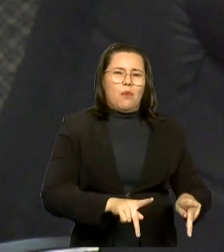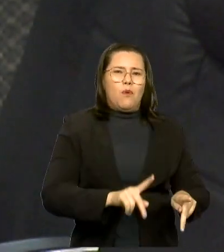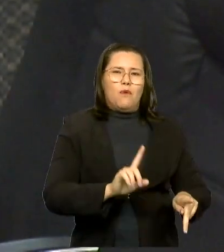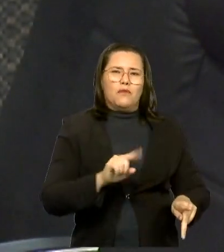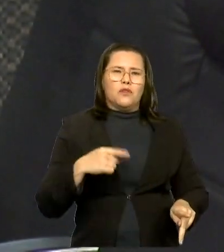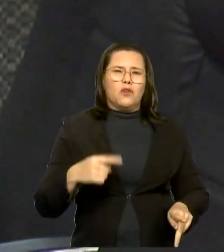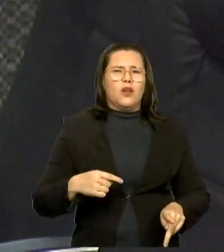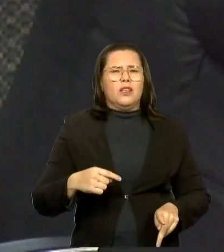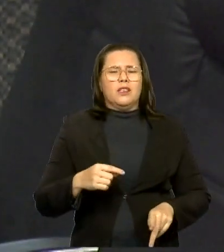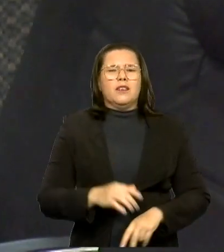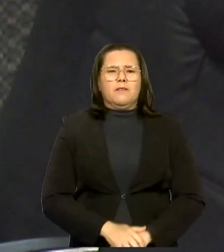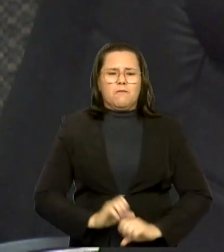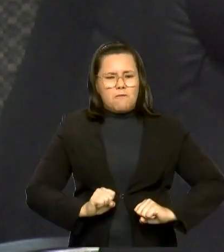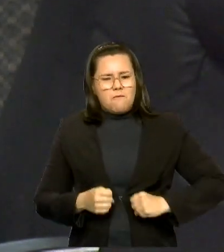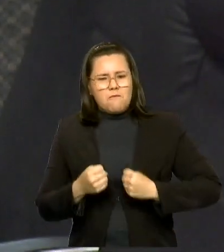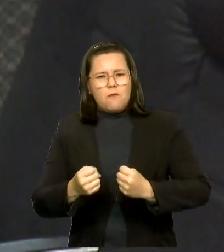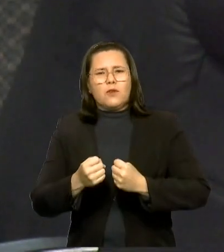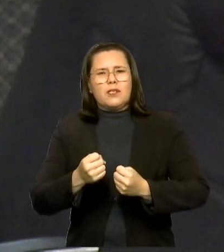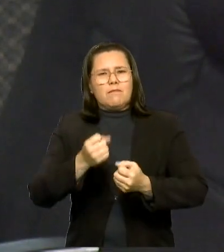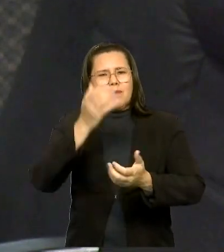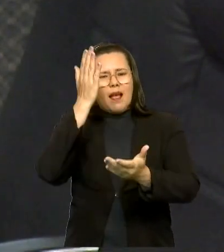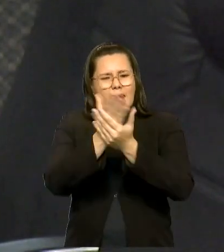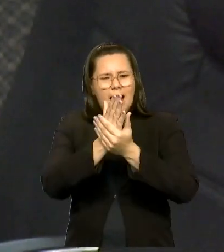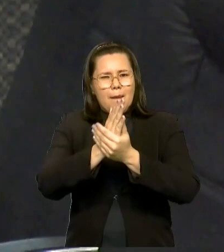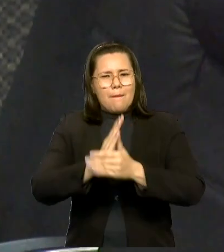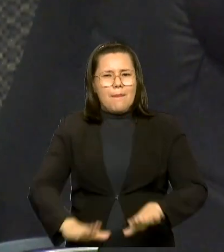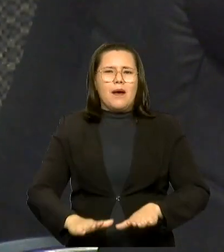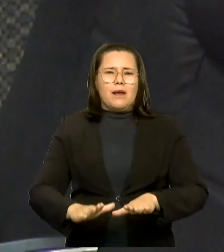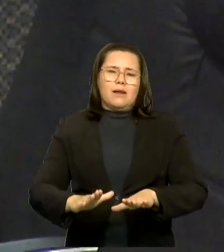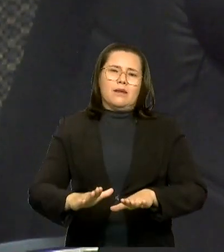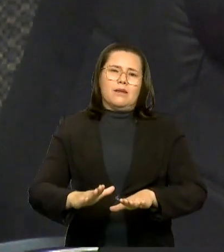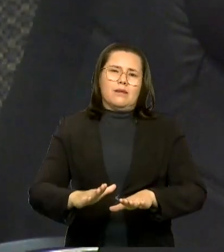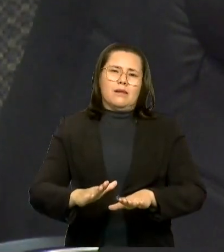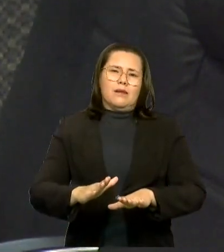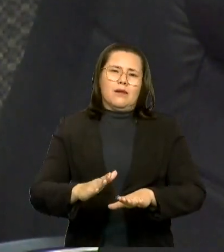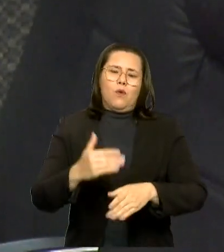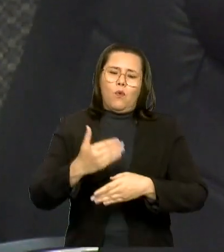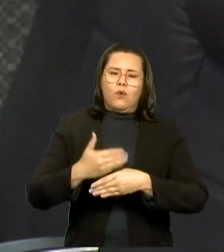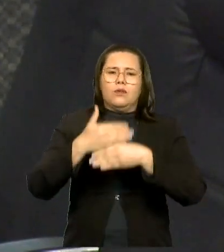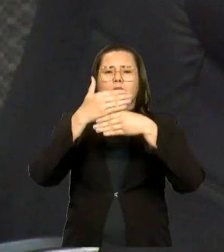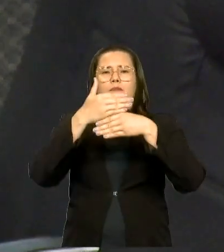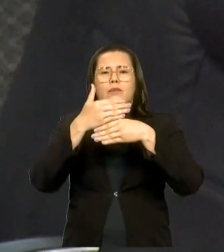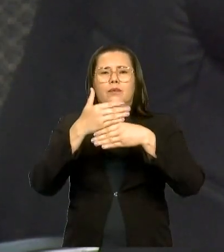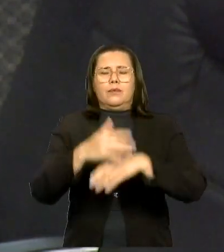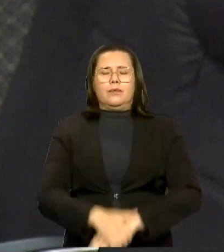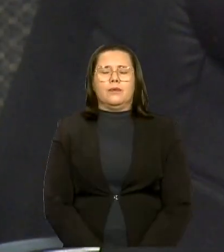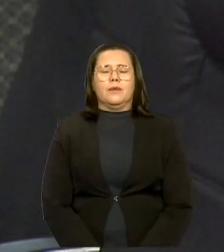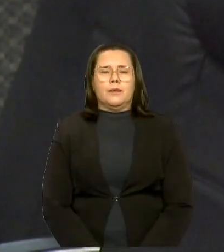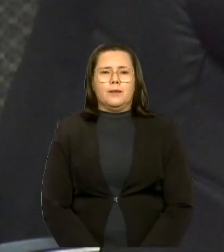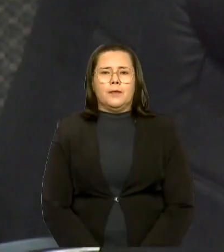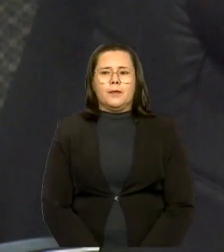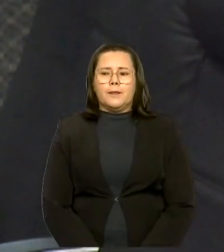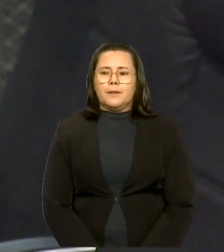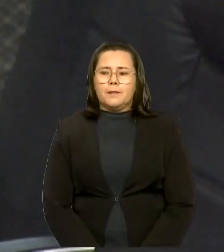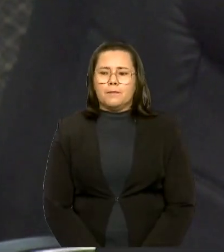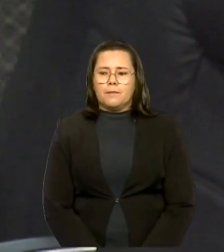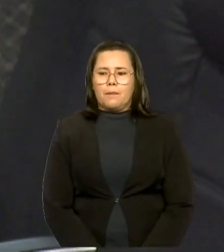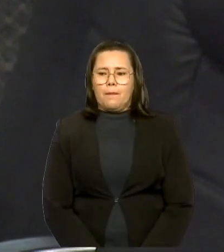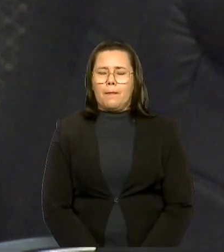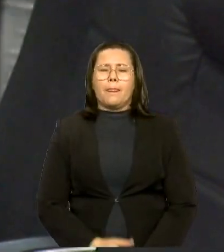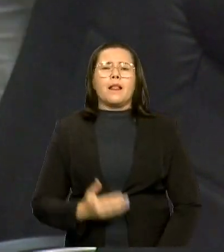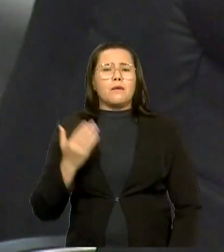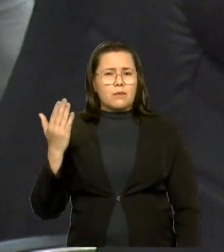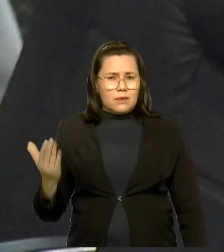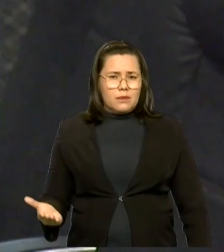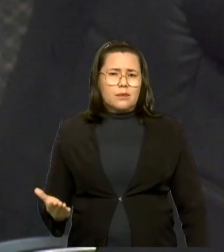dos parlamentares mais importantes nessa missão, que possamos nunca, mesmo na dificuldade, mesmo na adversidade, que